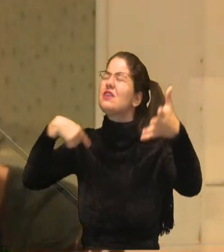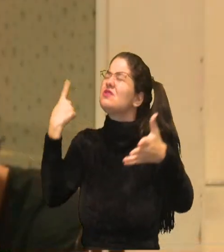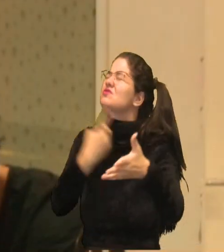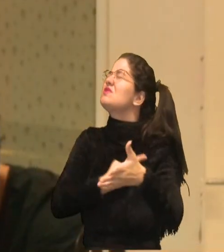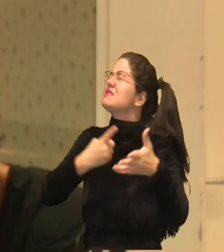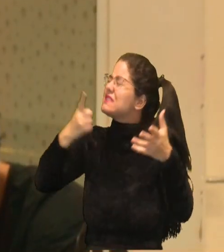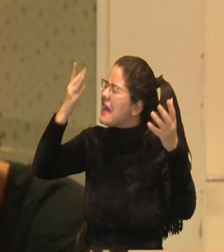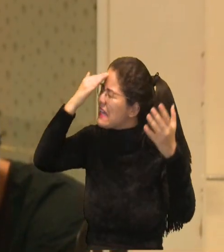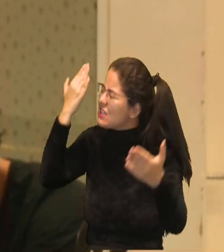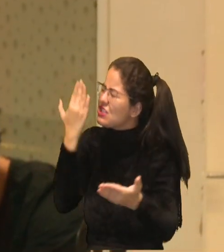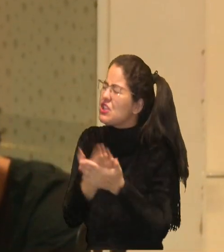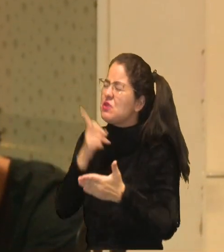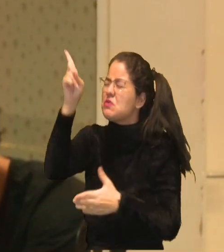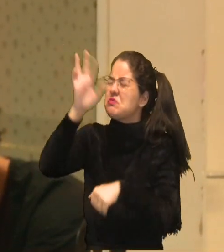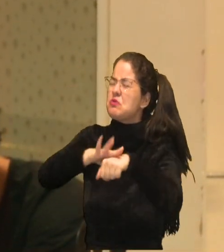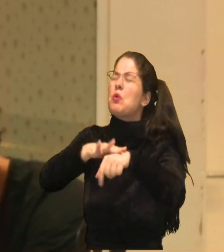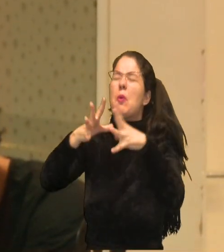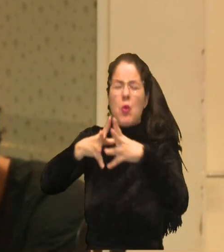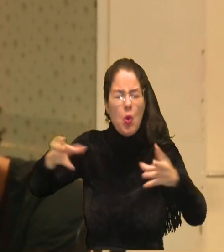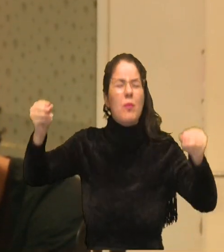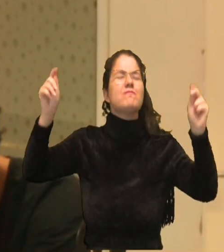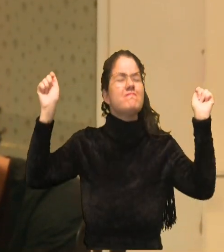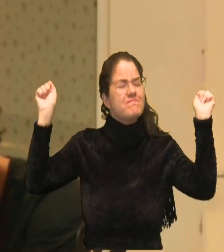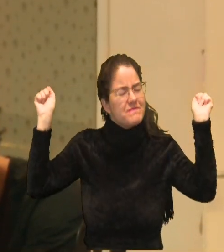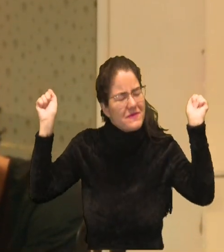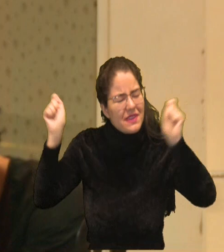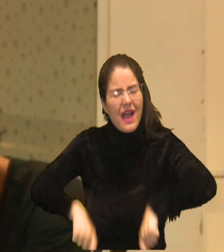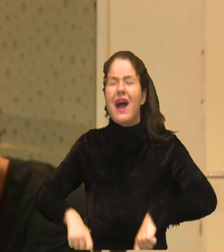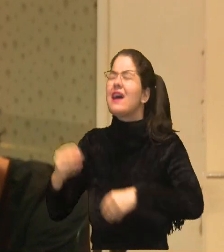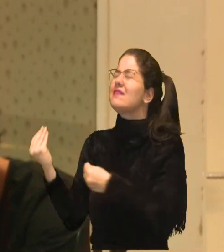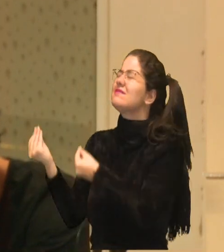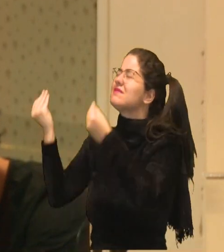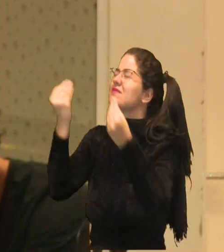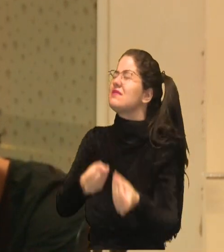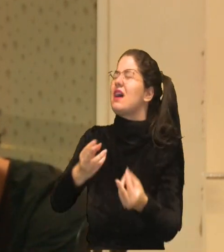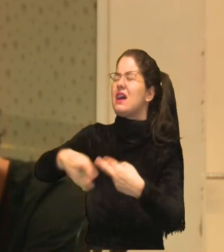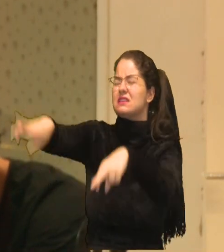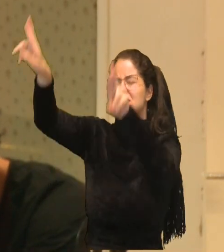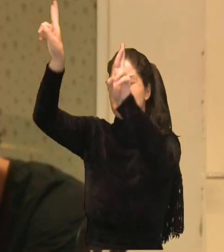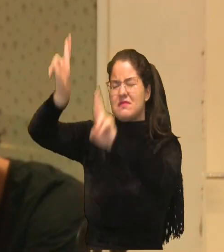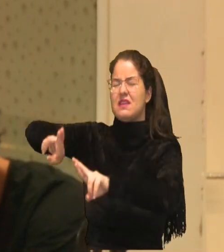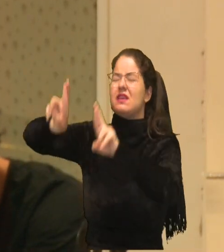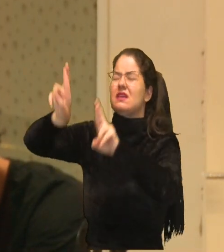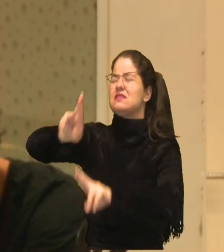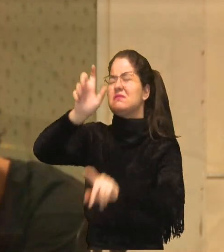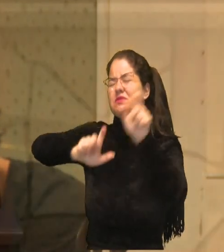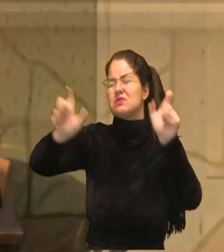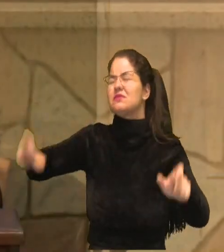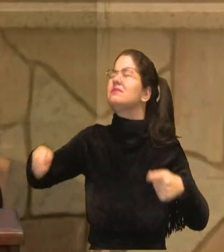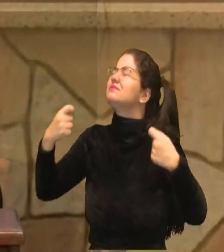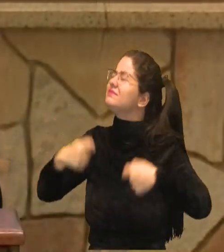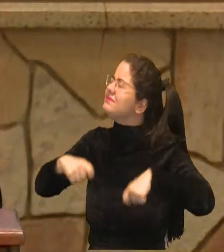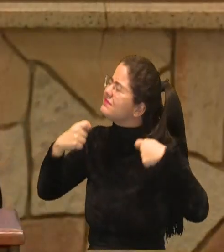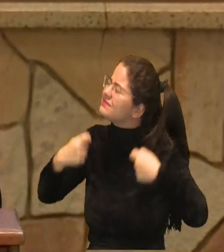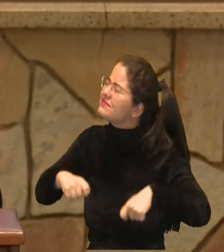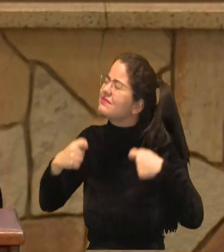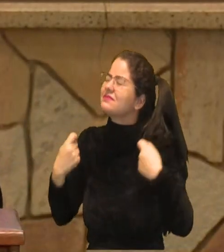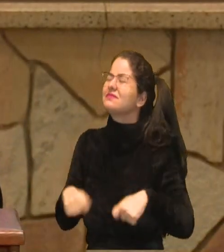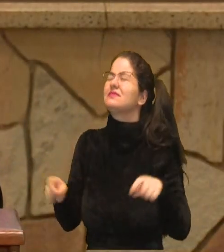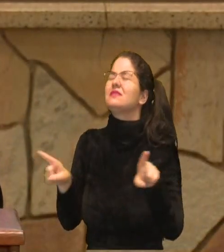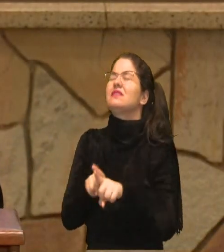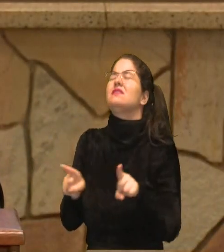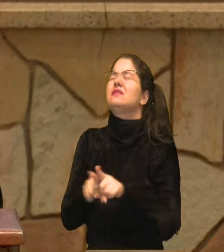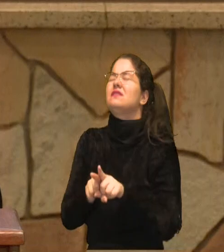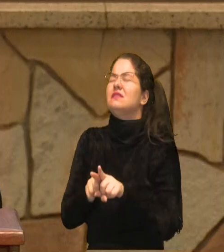curar, Senhor Deus, que o Senhor pode, ó Pai, trazer esperança àqueles que precisam desta palavra, ainda mais do que isso,